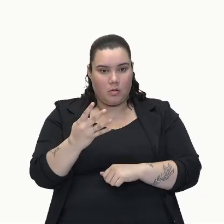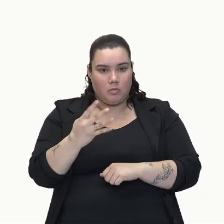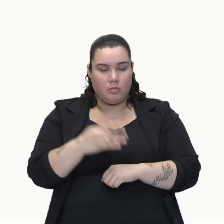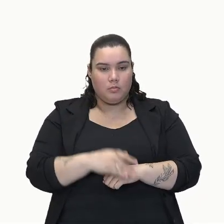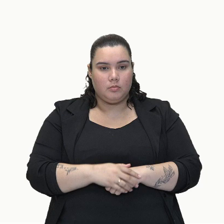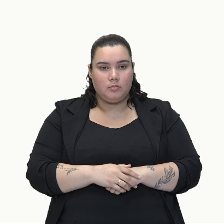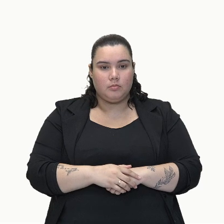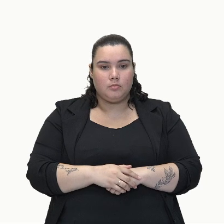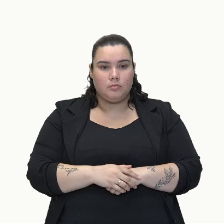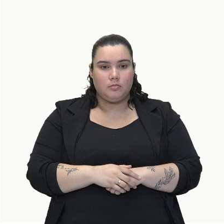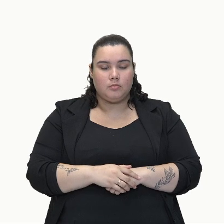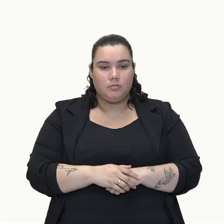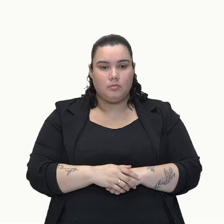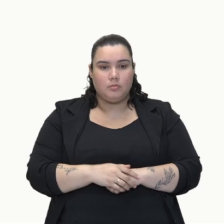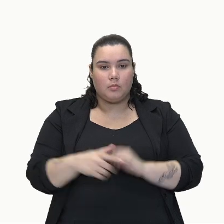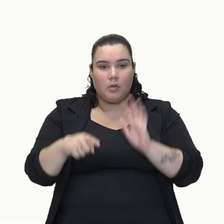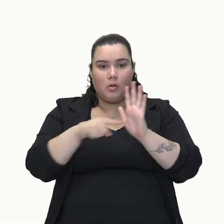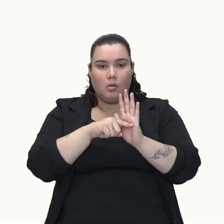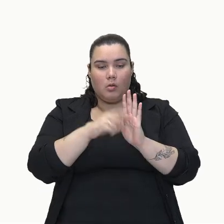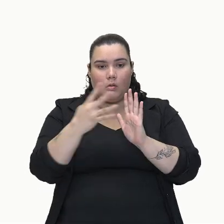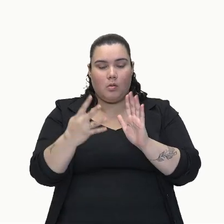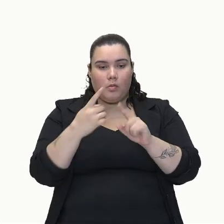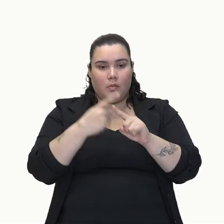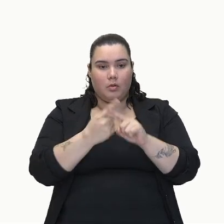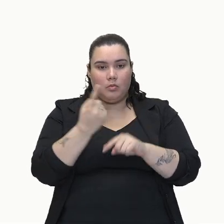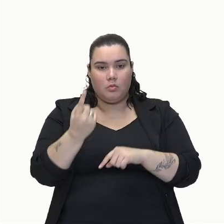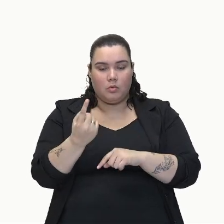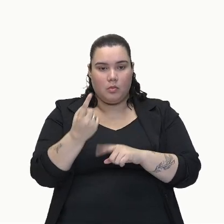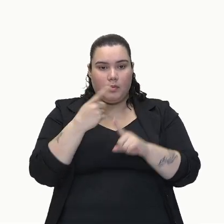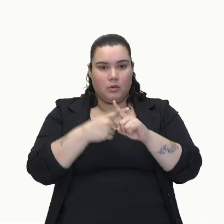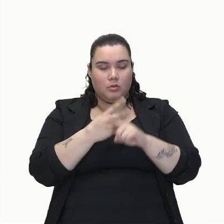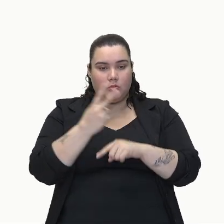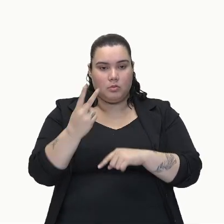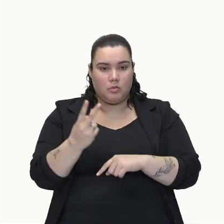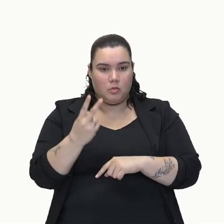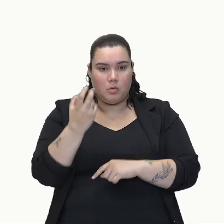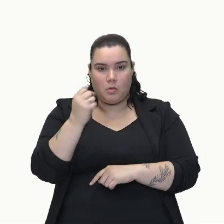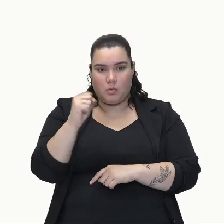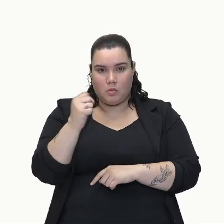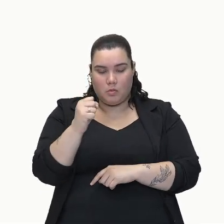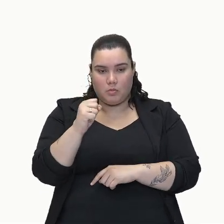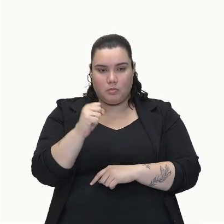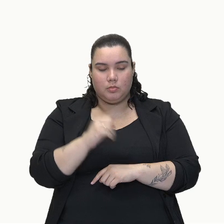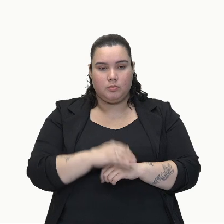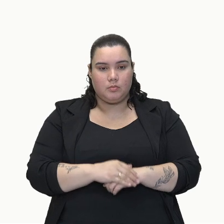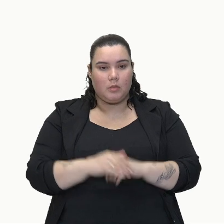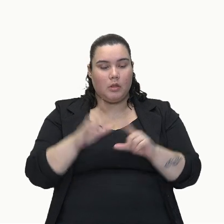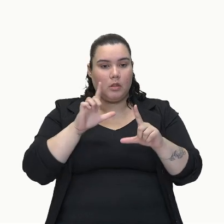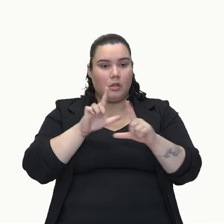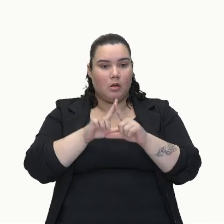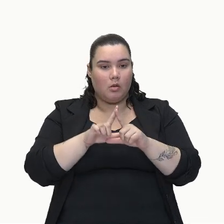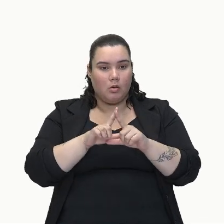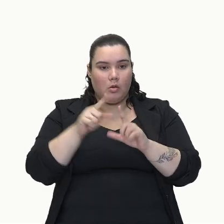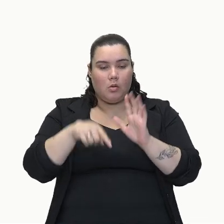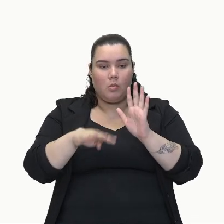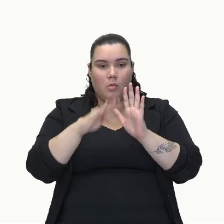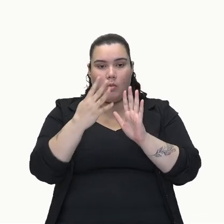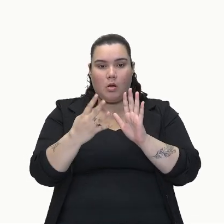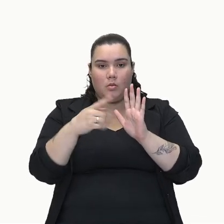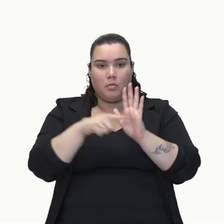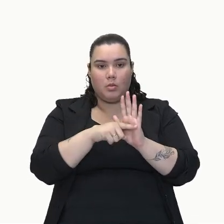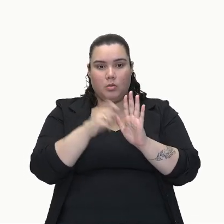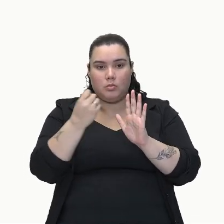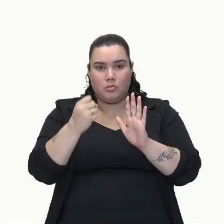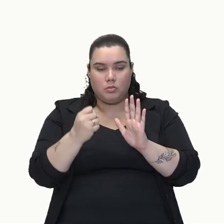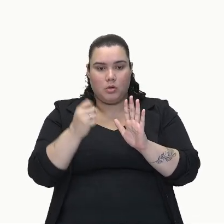menos 4 vezes 1 vezes 2 é 8. Então, o delta é 4 menos 8,